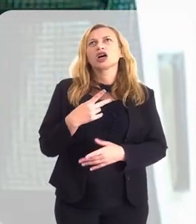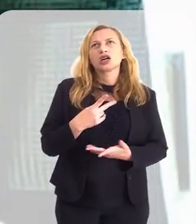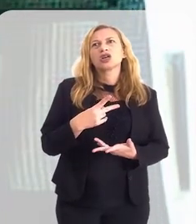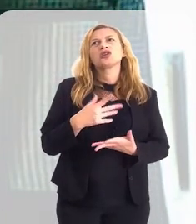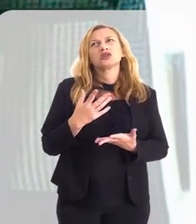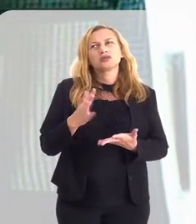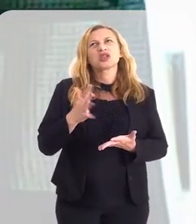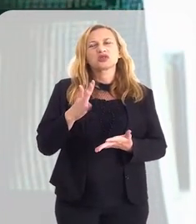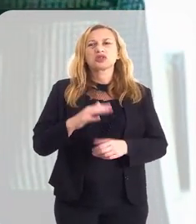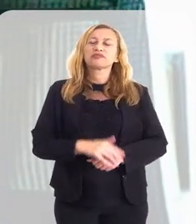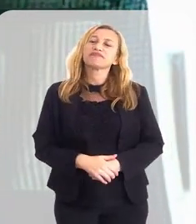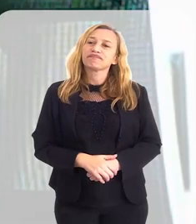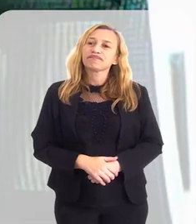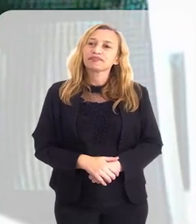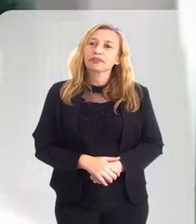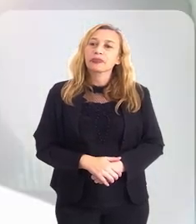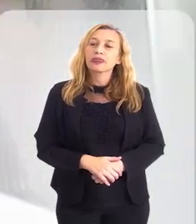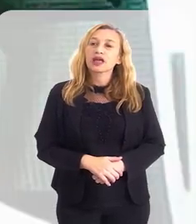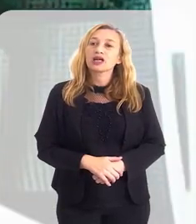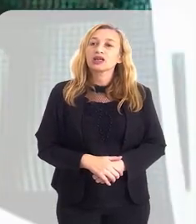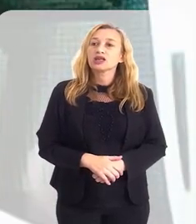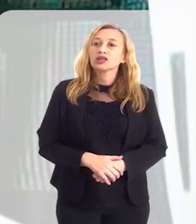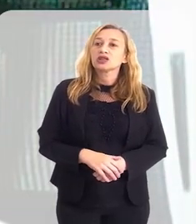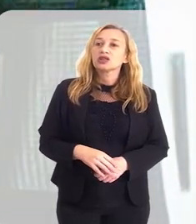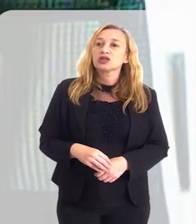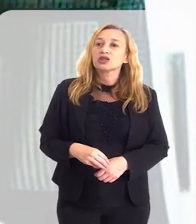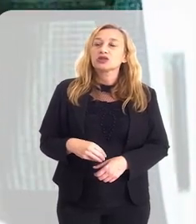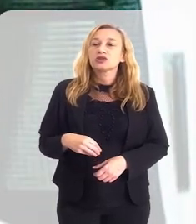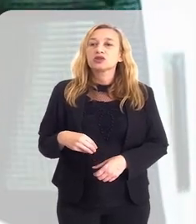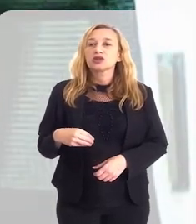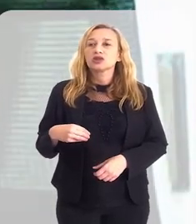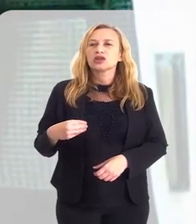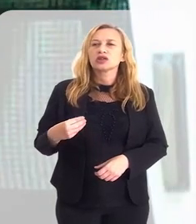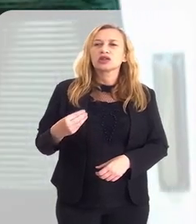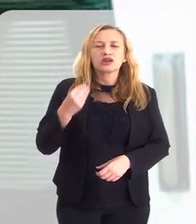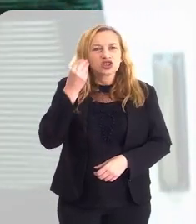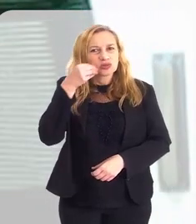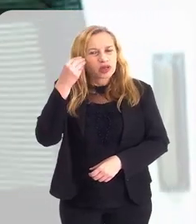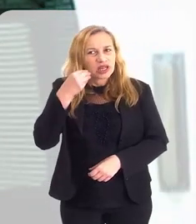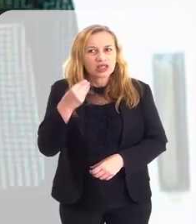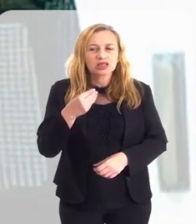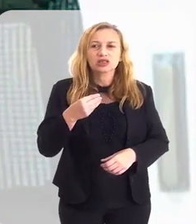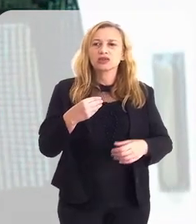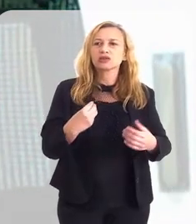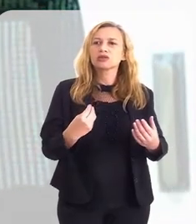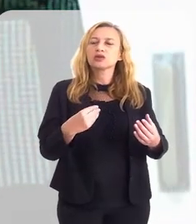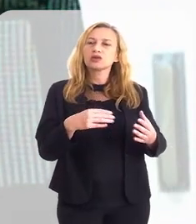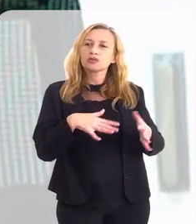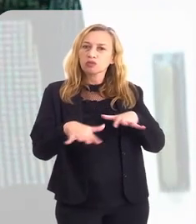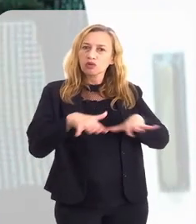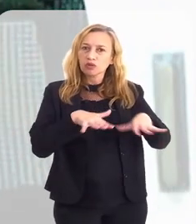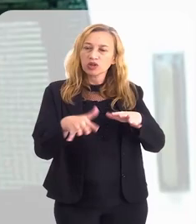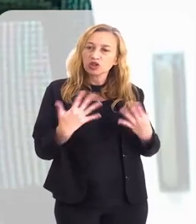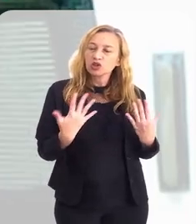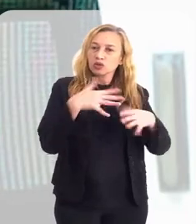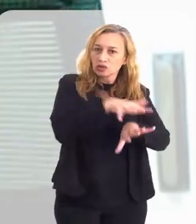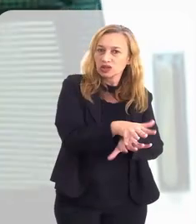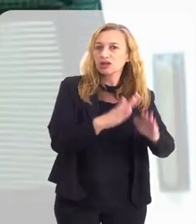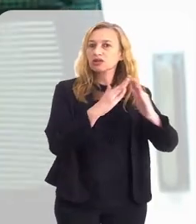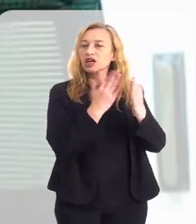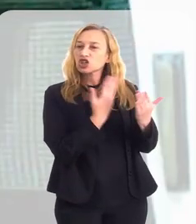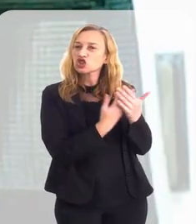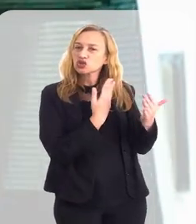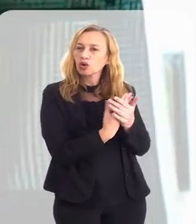de 2 décadas e meia, 3 décadas. A gente vivencia um movimento de inclusão escolar e educacional, e aqui